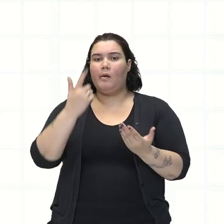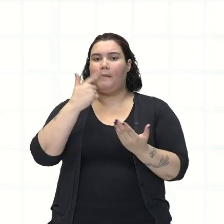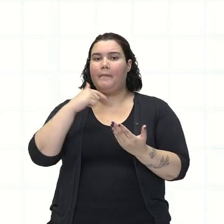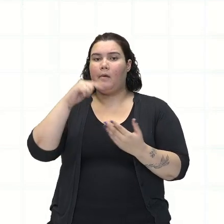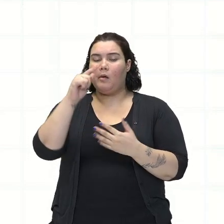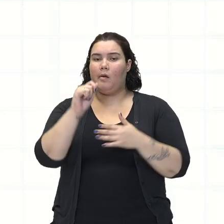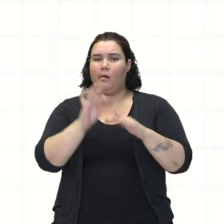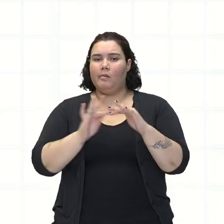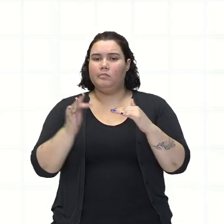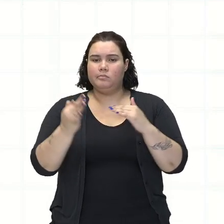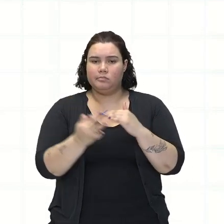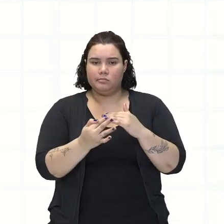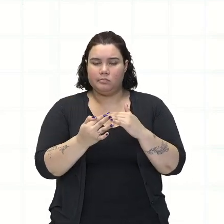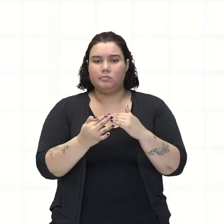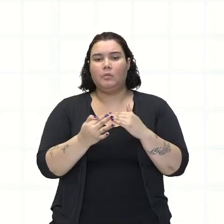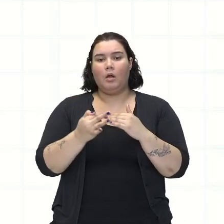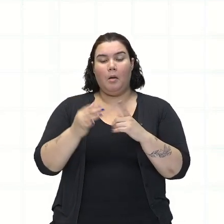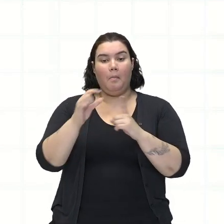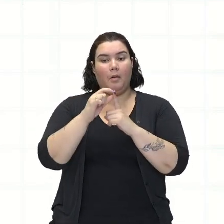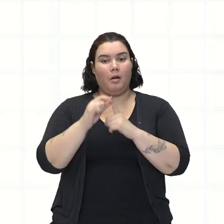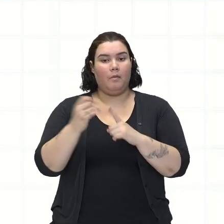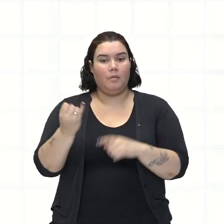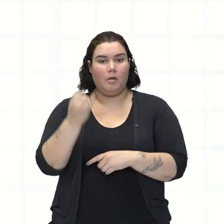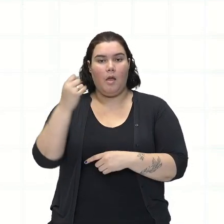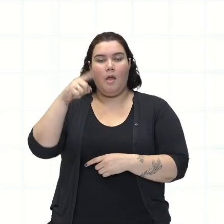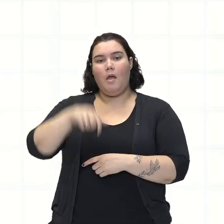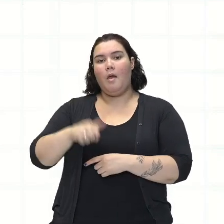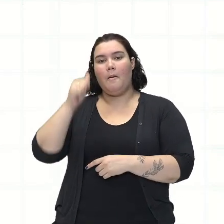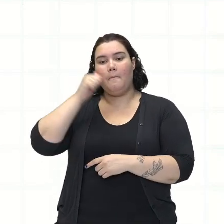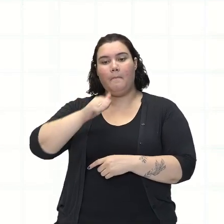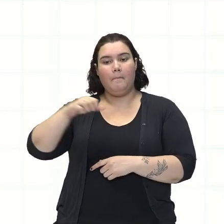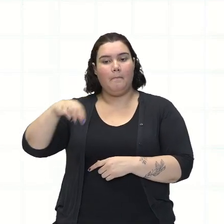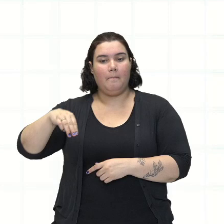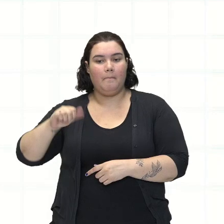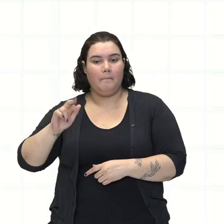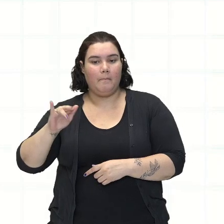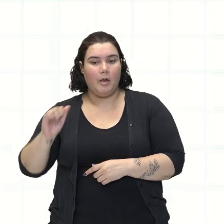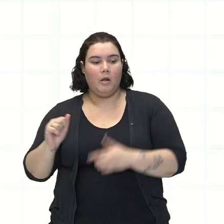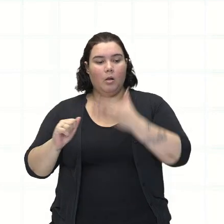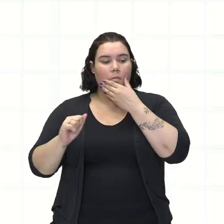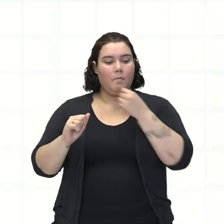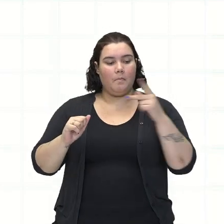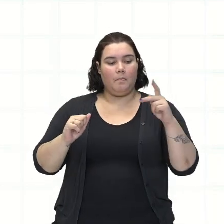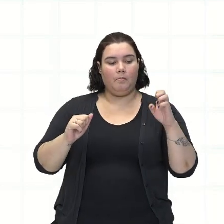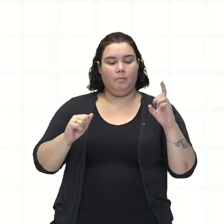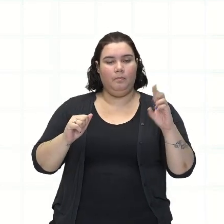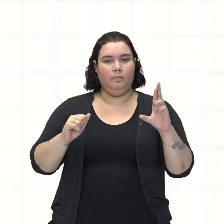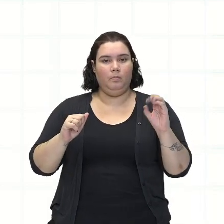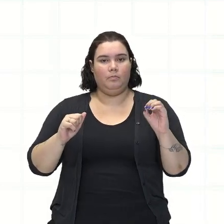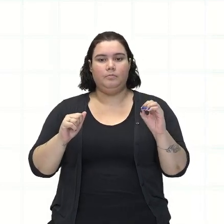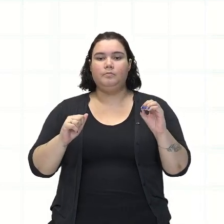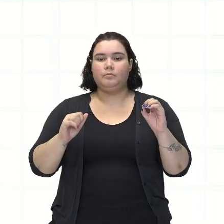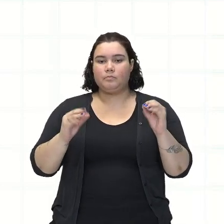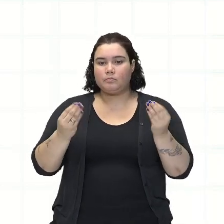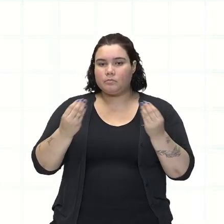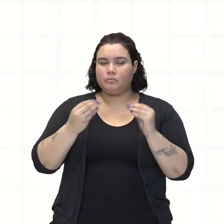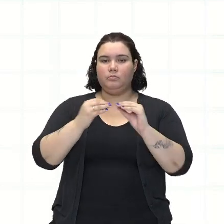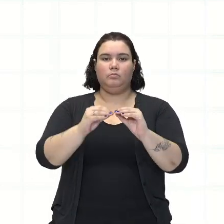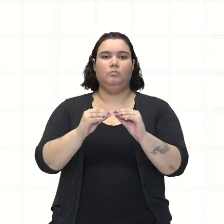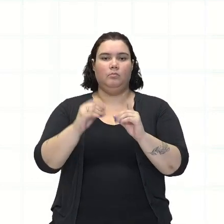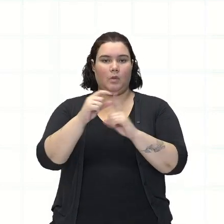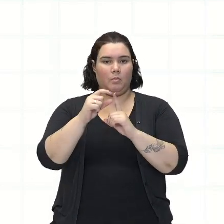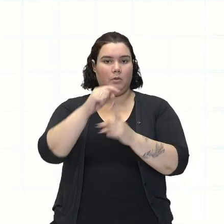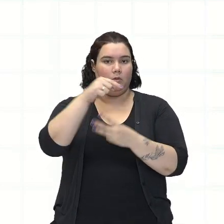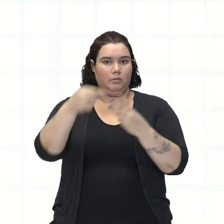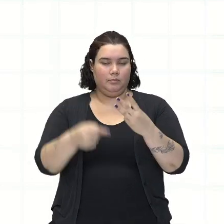nosso núcleo do sujeito, as palavras mais importantes. Maria, Pedro. Não dá para eliminar nenhuma dessas duas